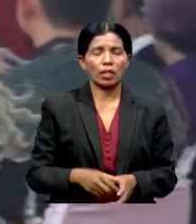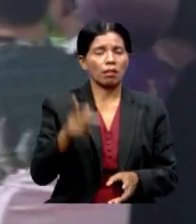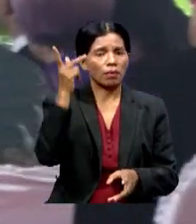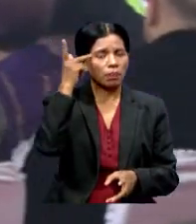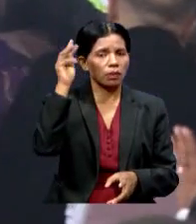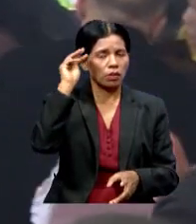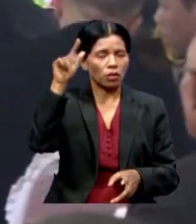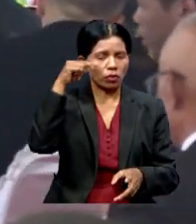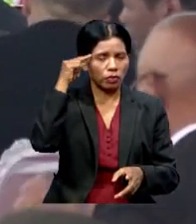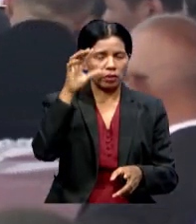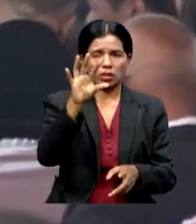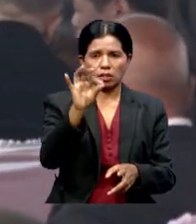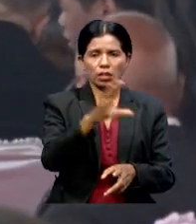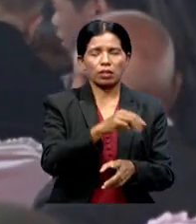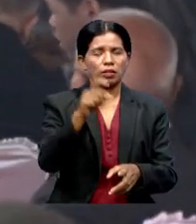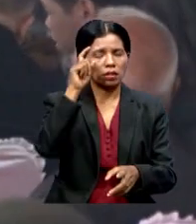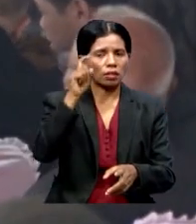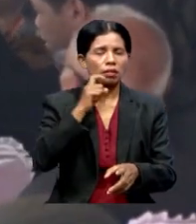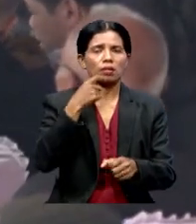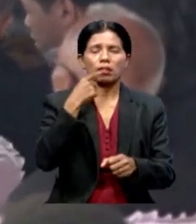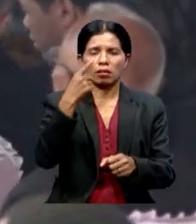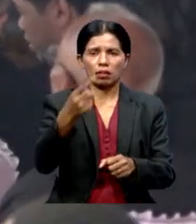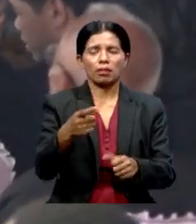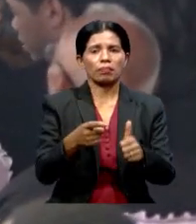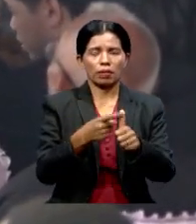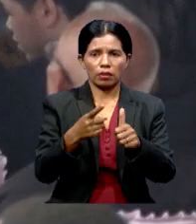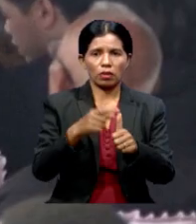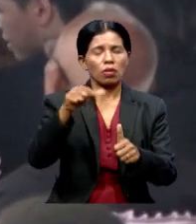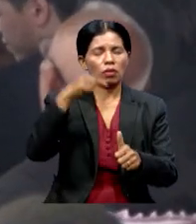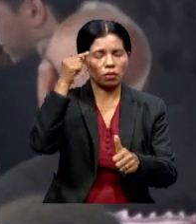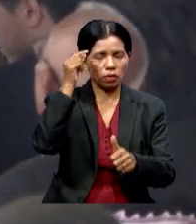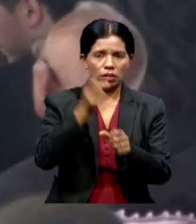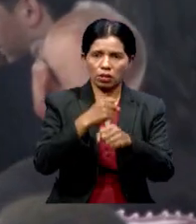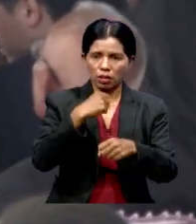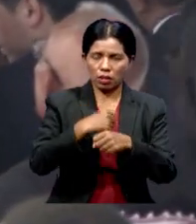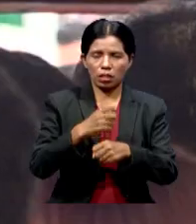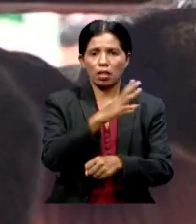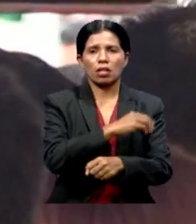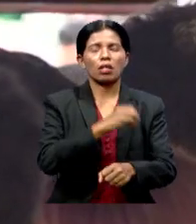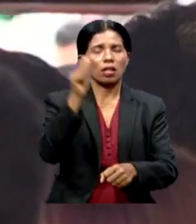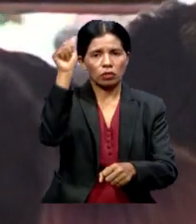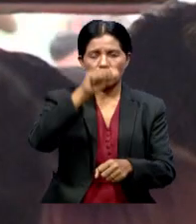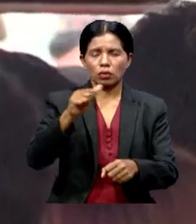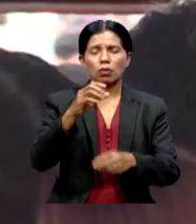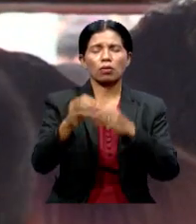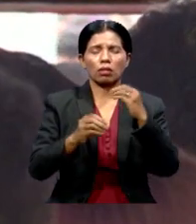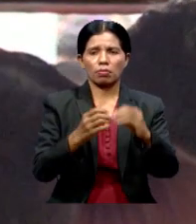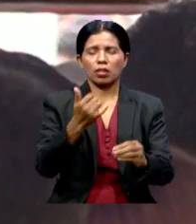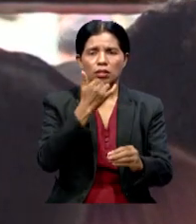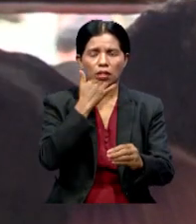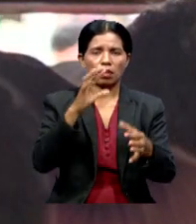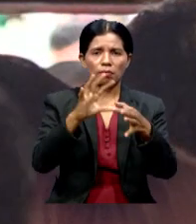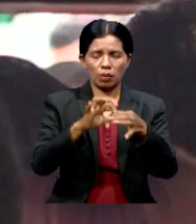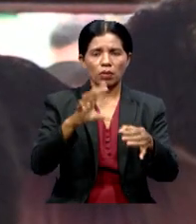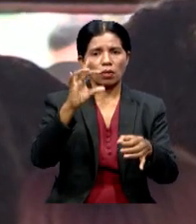Primeiro-ministro, governo da CIA, Kaira Lassana Guzmão Hateten, e início mandato do governo, se halo auditoria com a ba irregularidade ne be membro